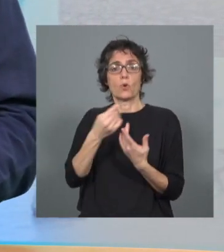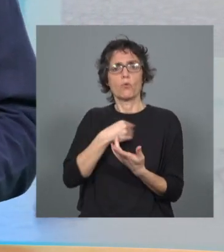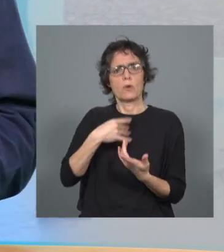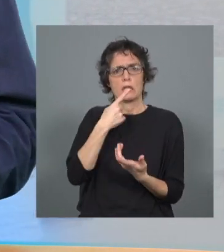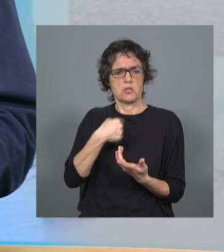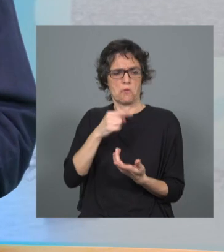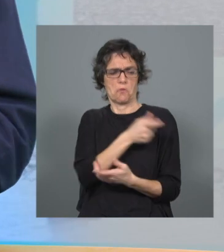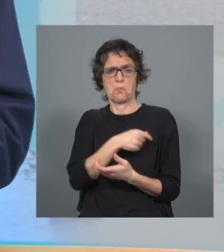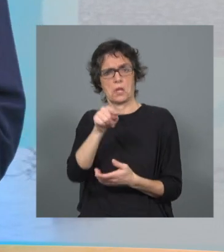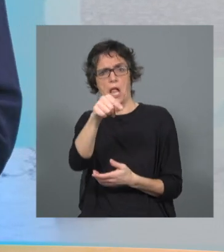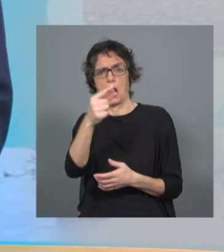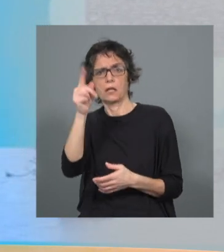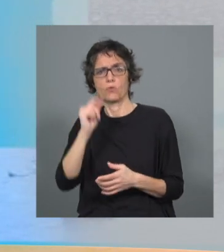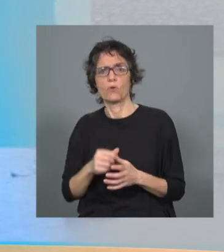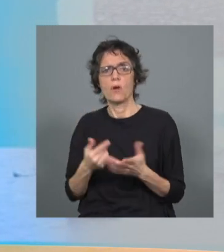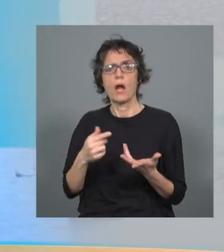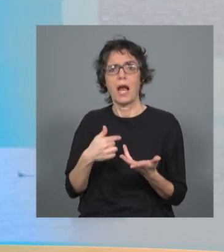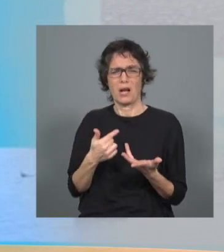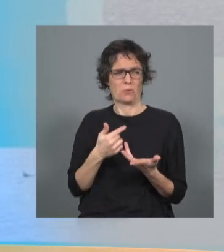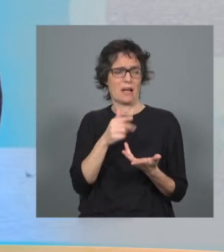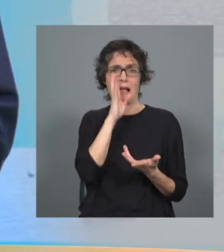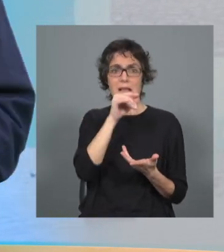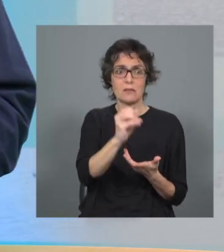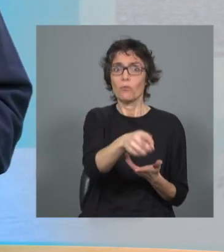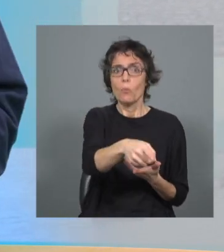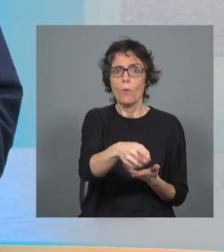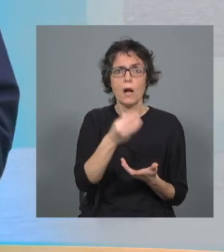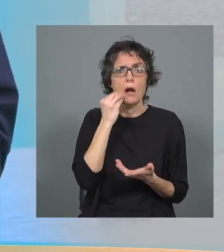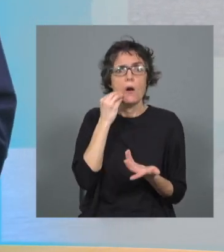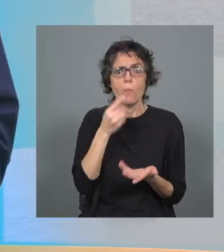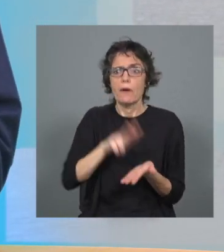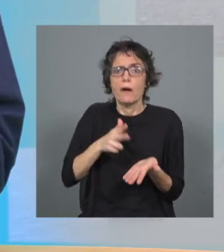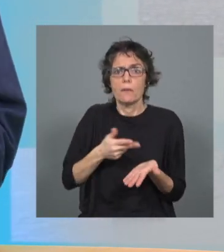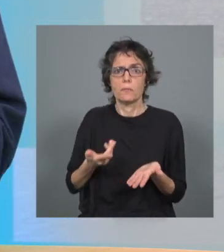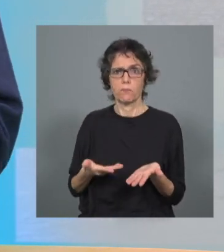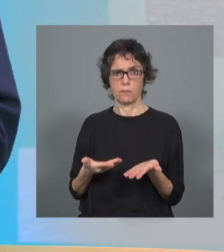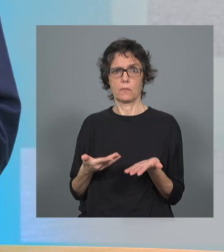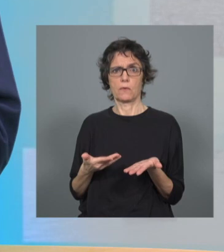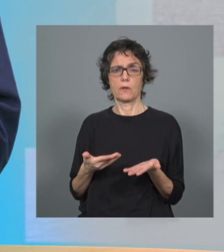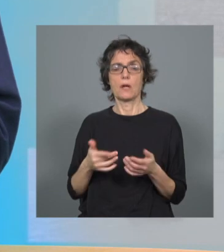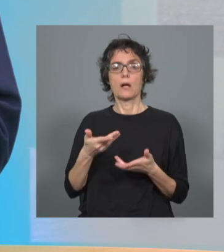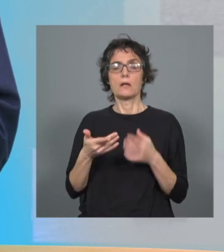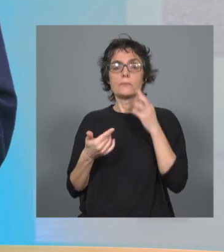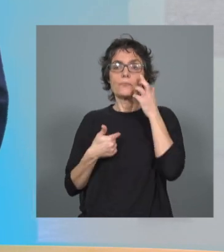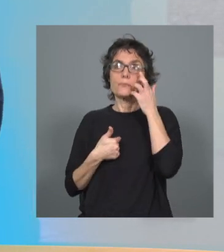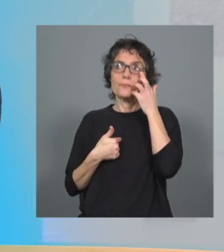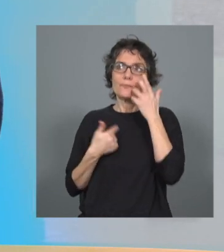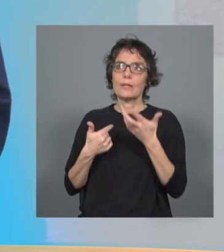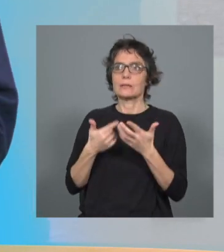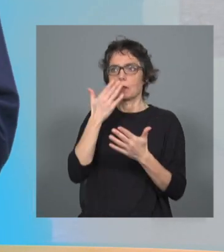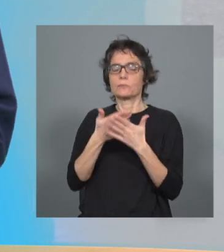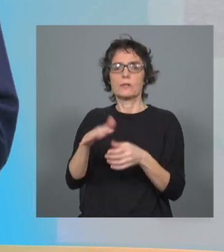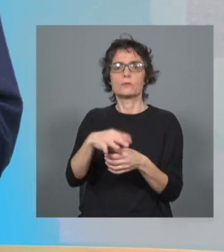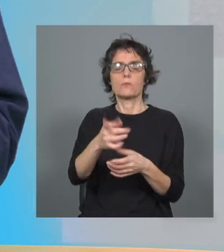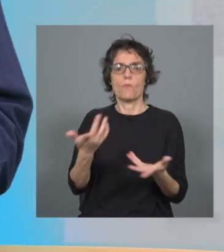isto for aprovado, se essa comissão pode funcionar sem um dos representantes que eles exigem que lá esteja. Portanto, a questão é que todas essas classes